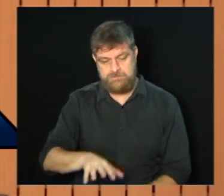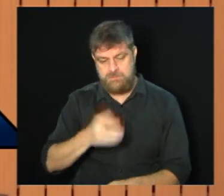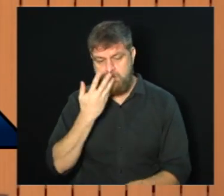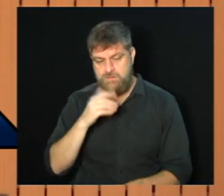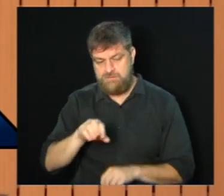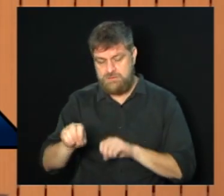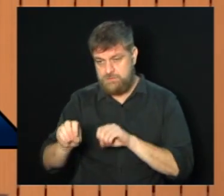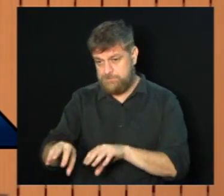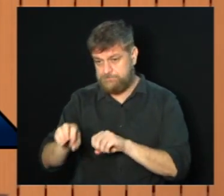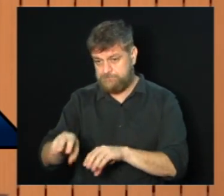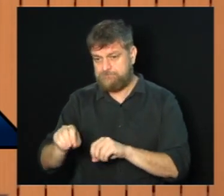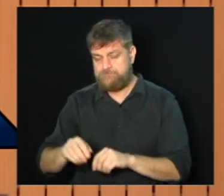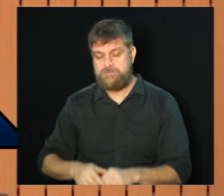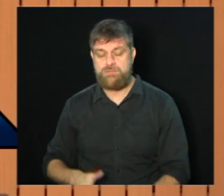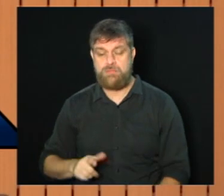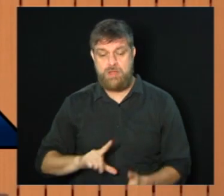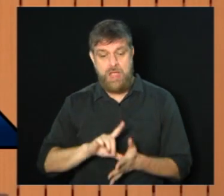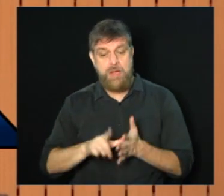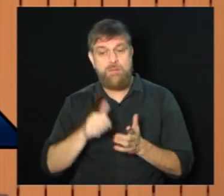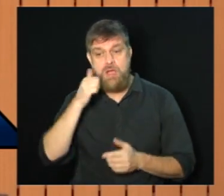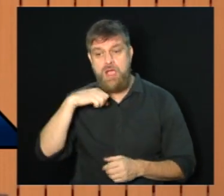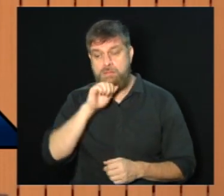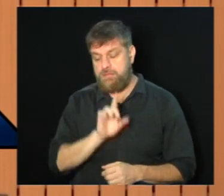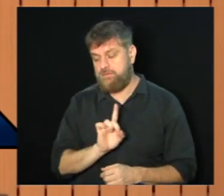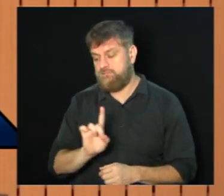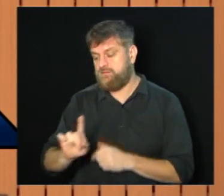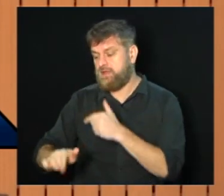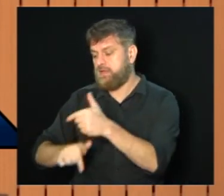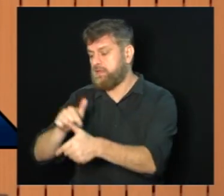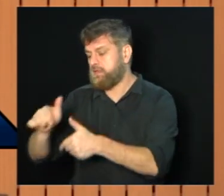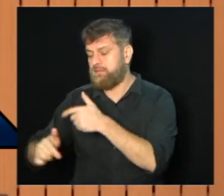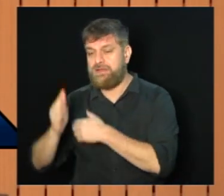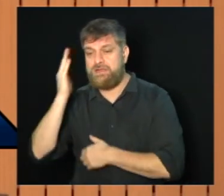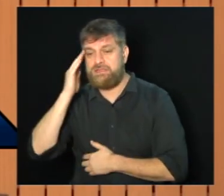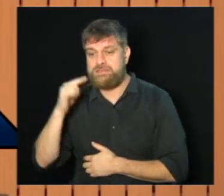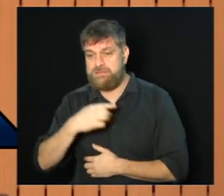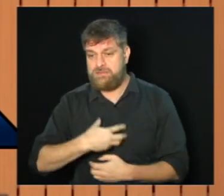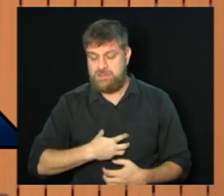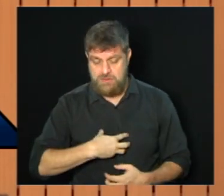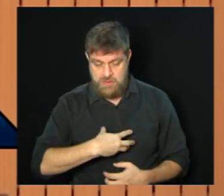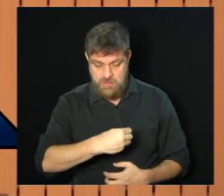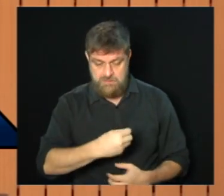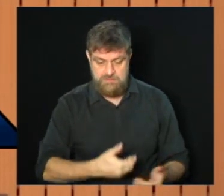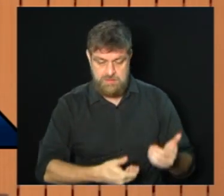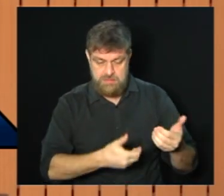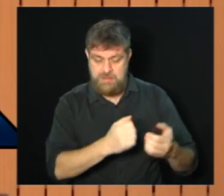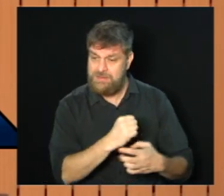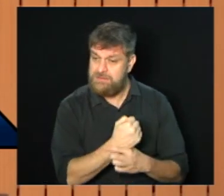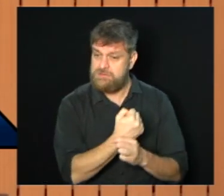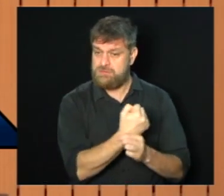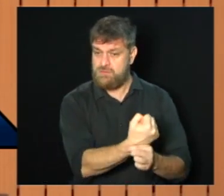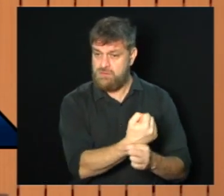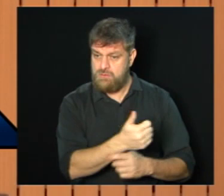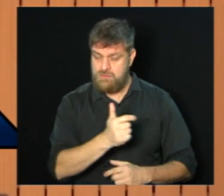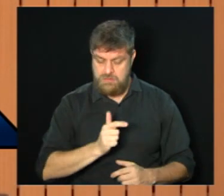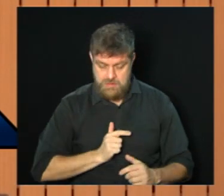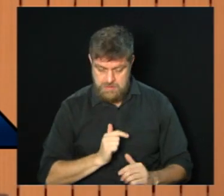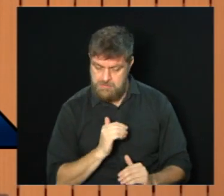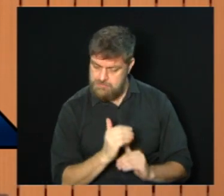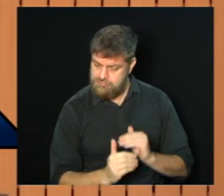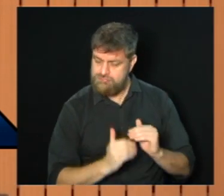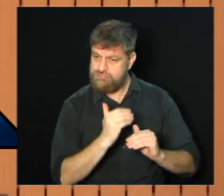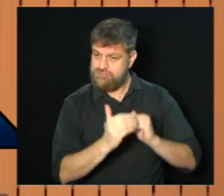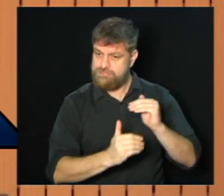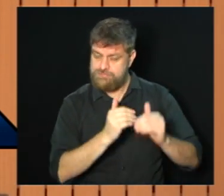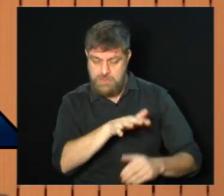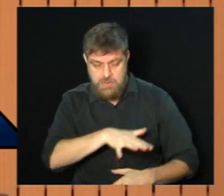trabalhar com tranquilidade de que seus filhos estão seguros e tendo um desenvolvimento adequado